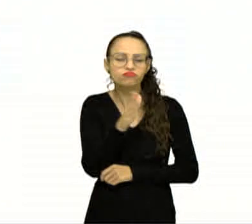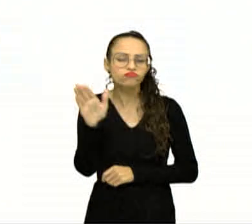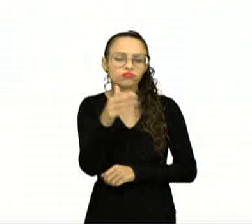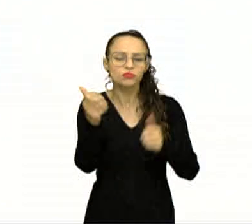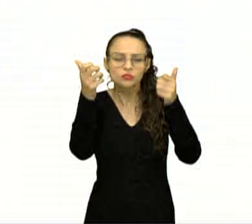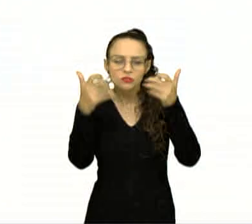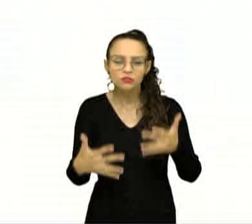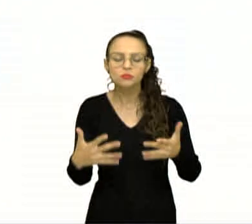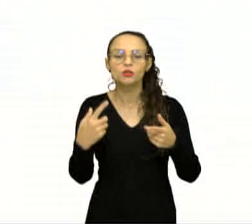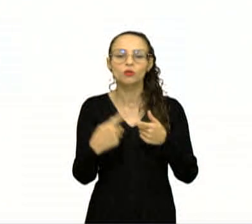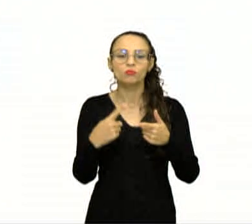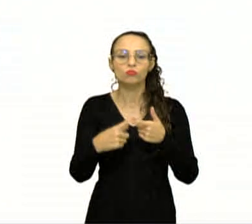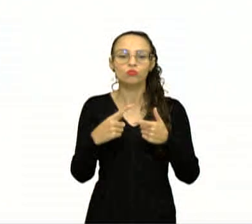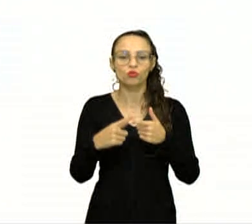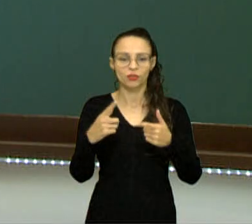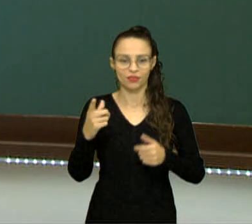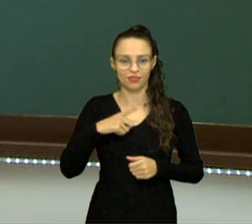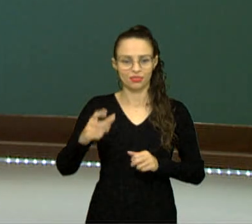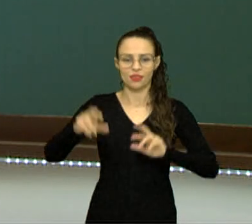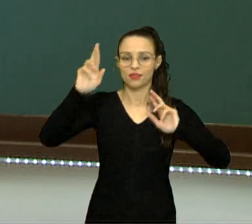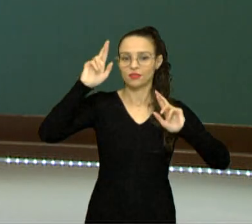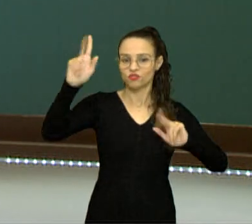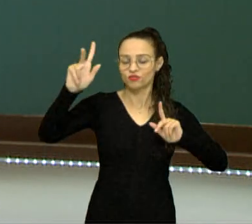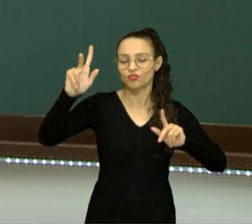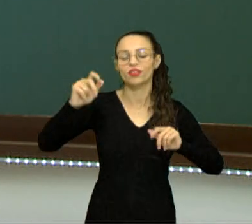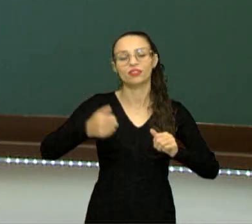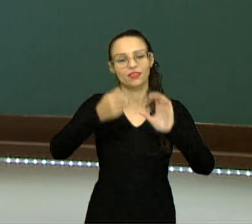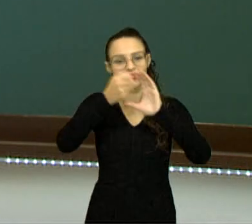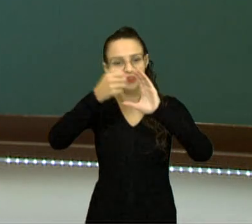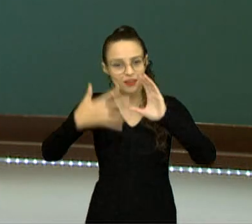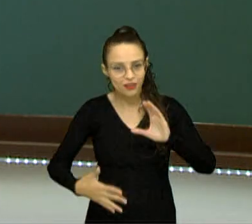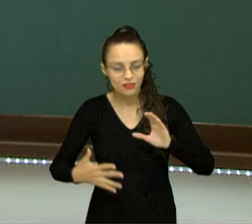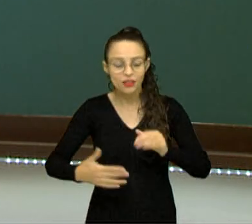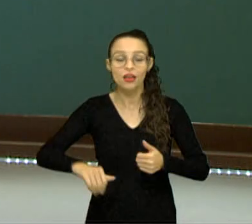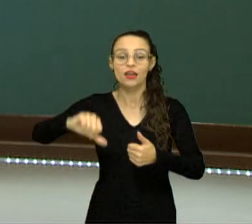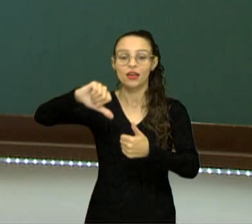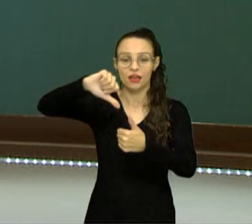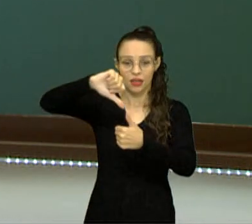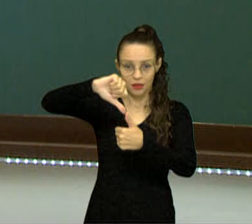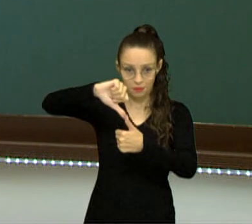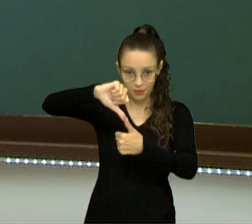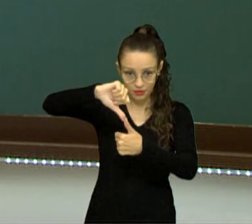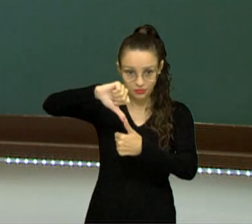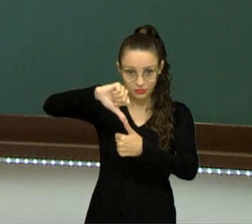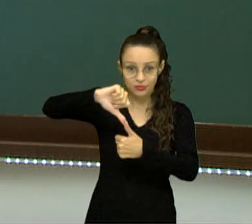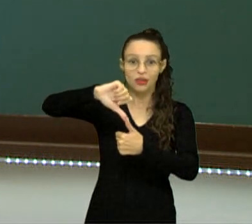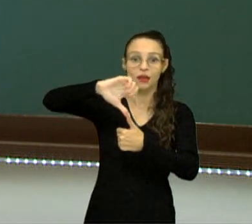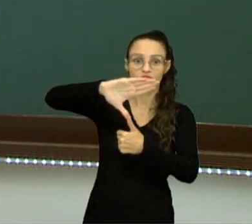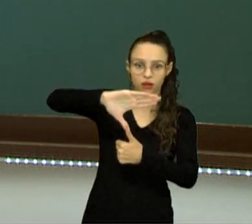que explica por que os esquimós têm essa característica, América Central, os astecas e os